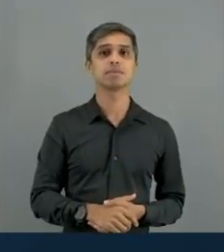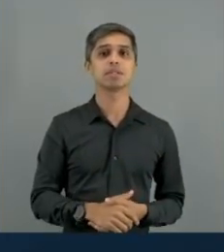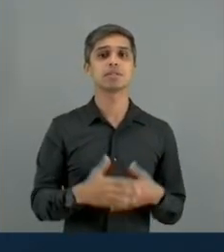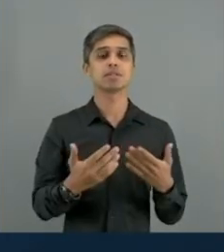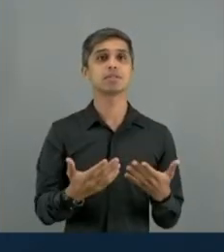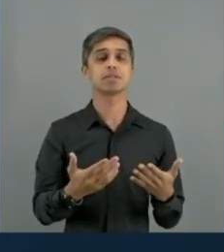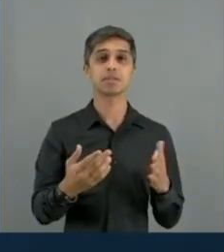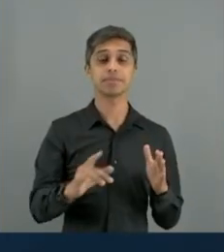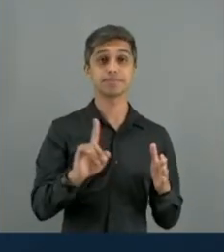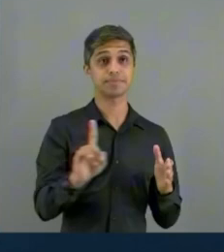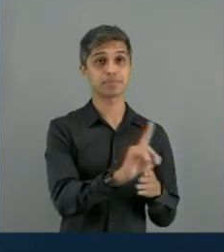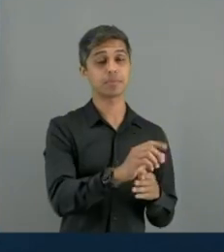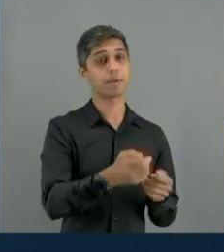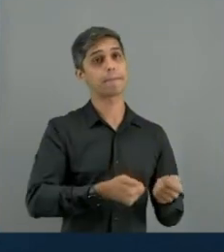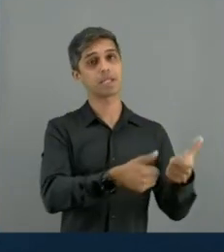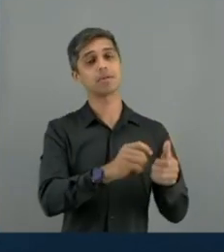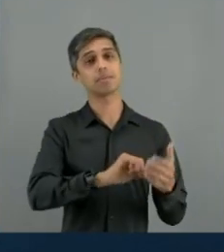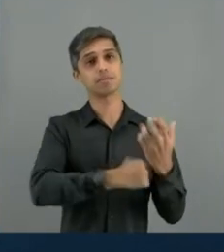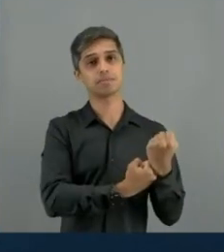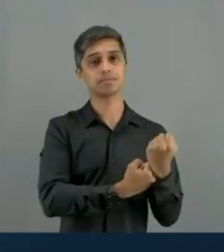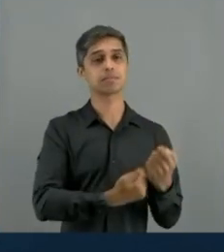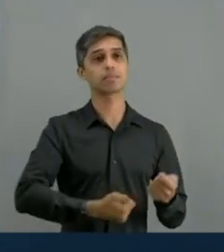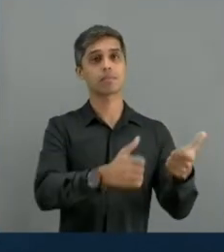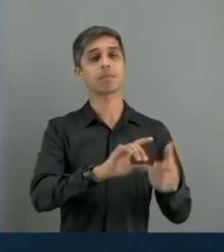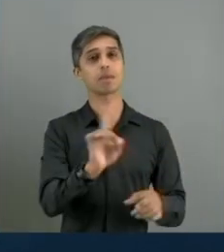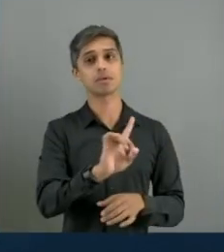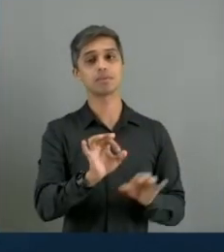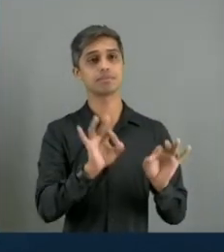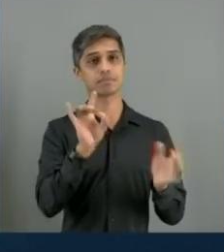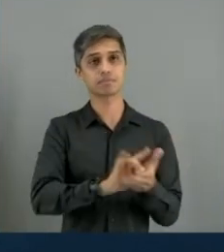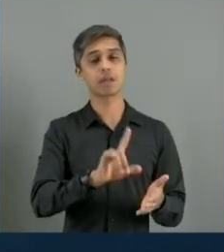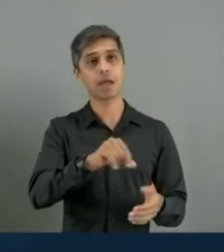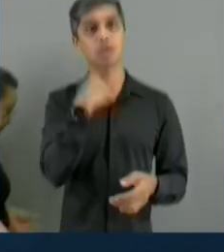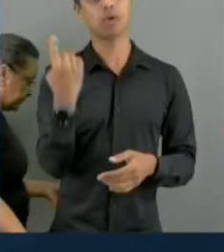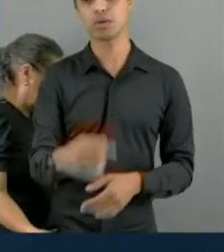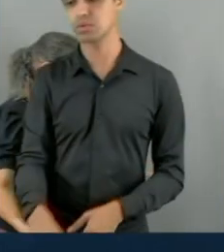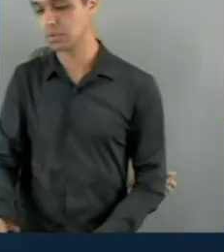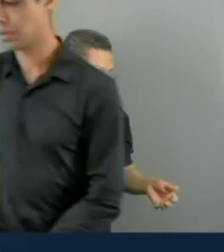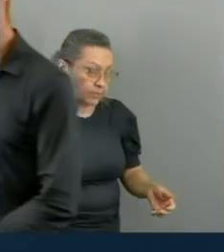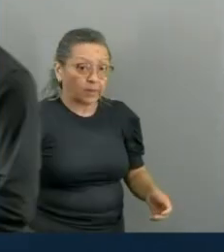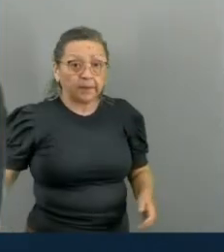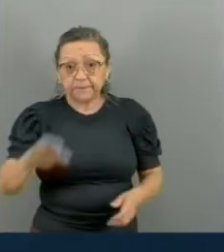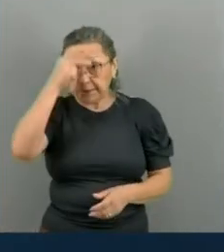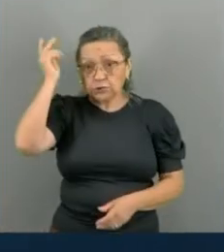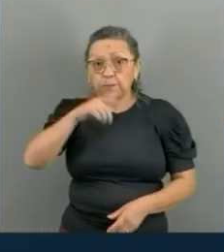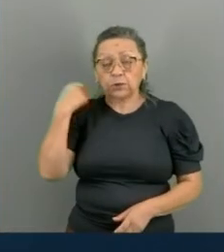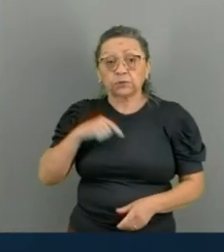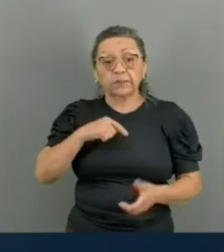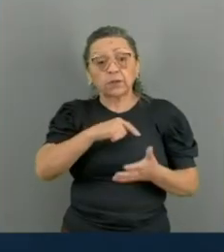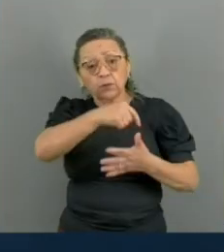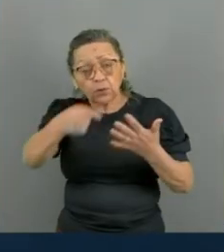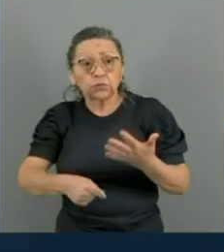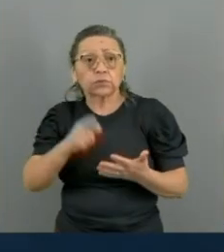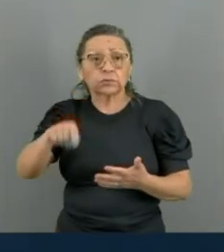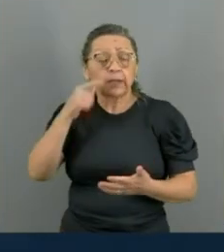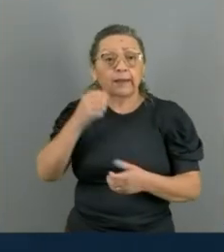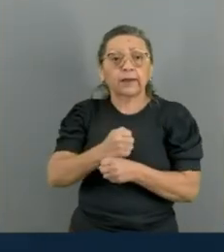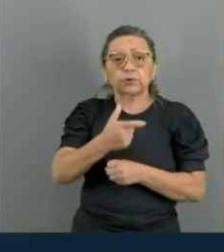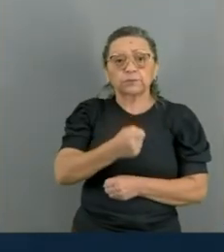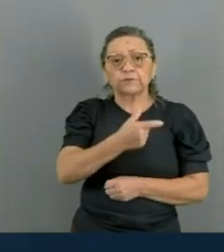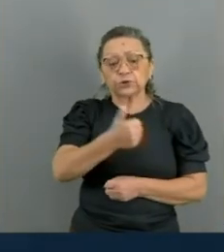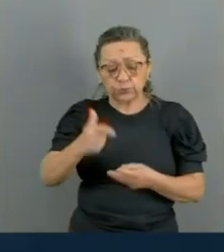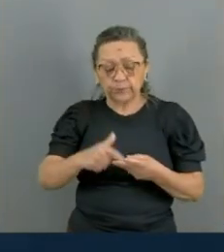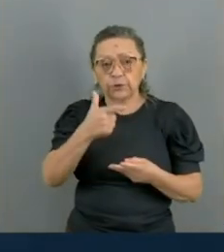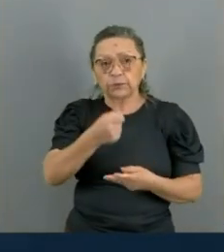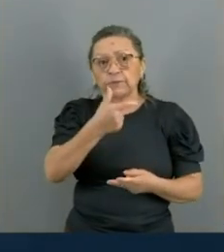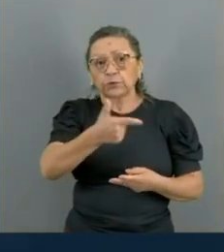associação na frente. Benefícios bloqueados, benefícios não ativos, são os mortos, né? E outros. Isso aí são tranches, ó, de 21 e 22, 2